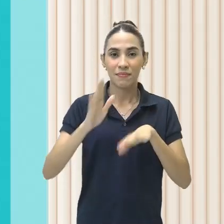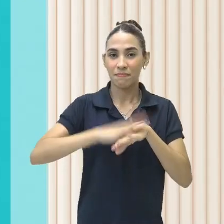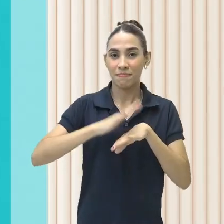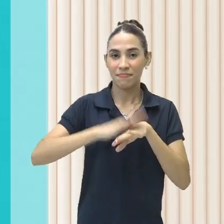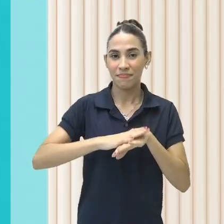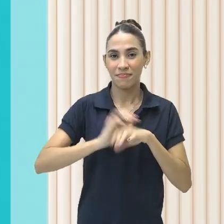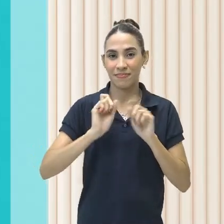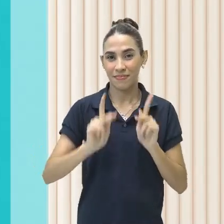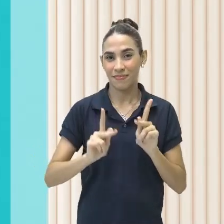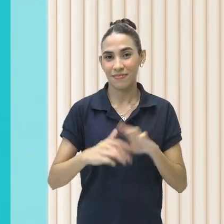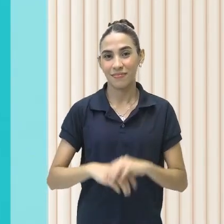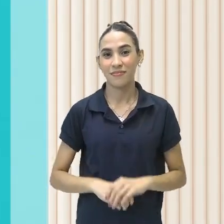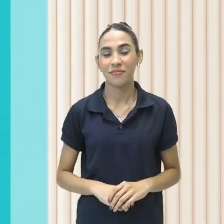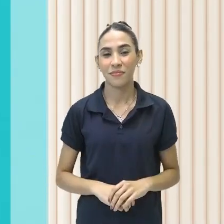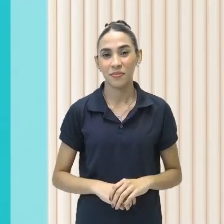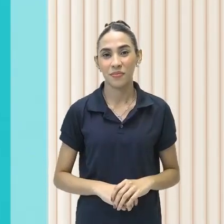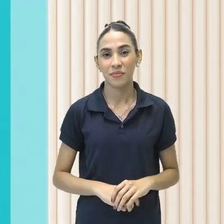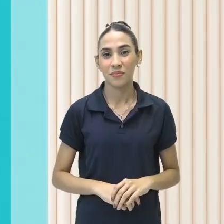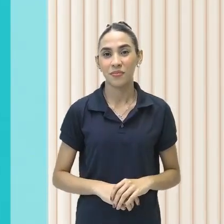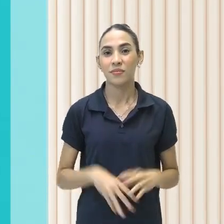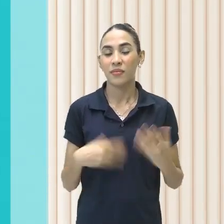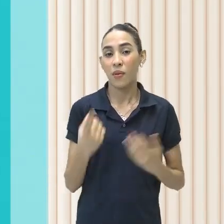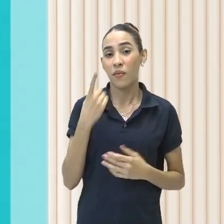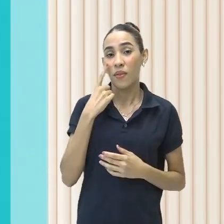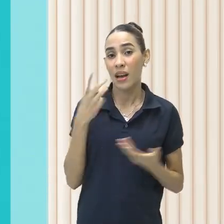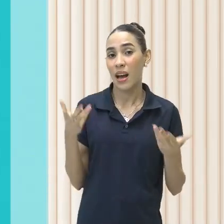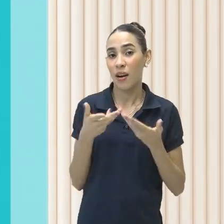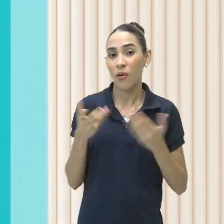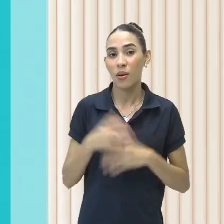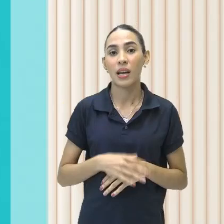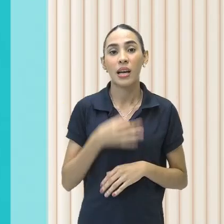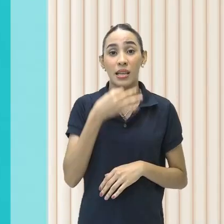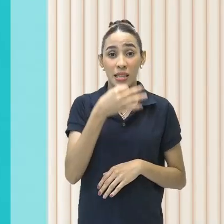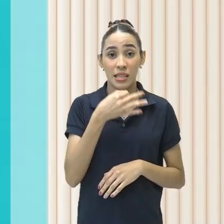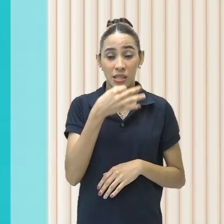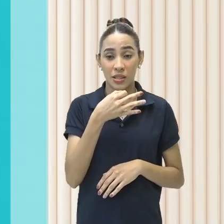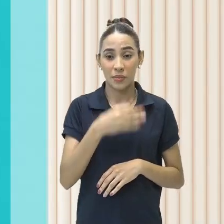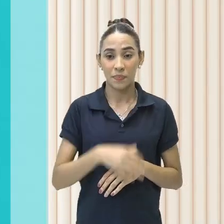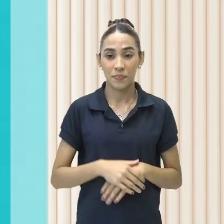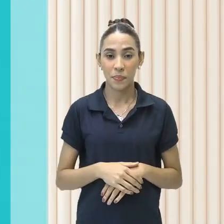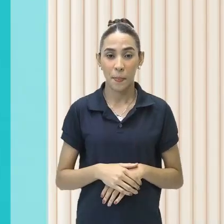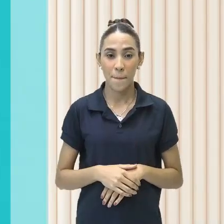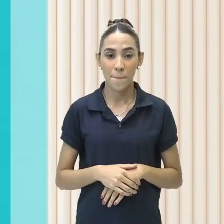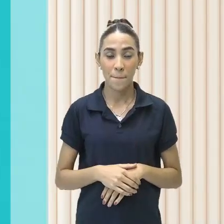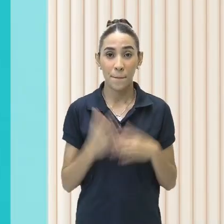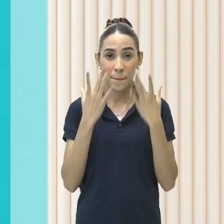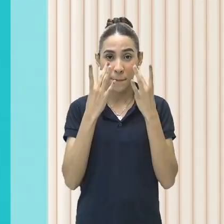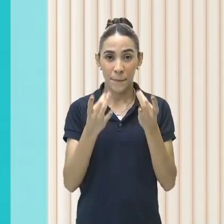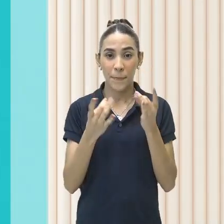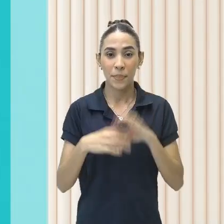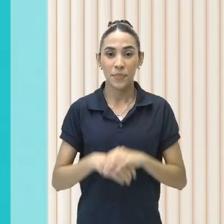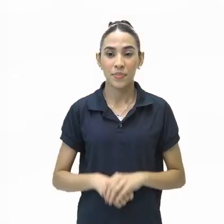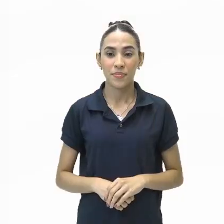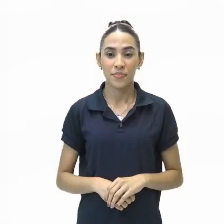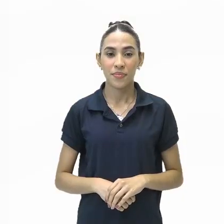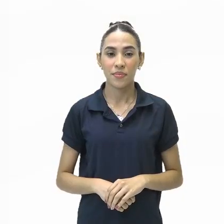bom? Muito bem. Então, vamos verificar aqui a crítica do filme. Prestem atenção.